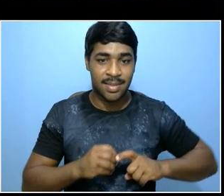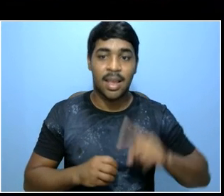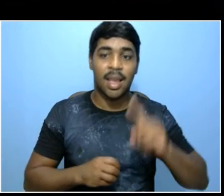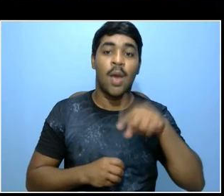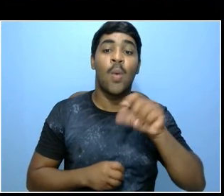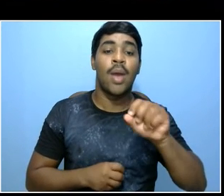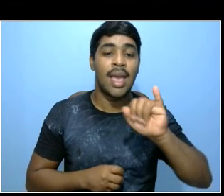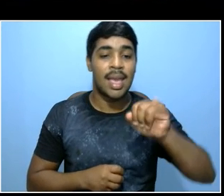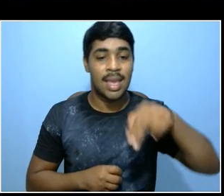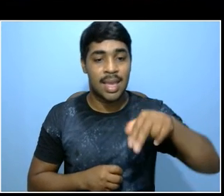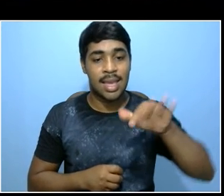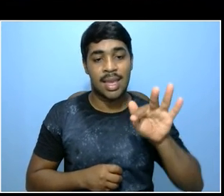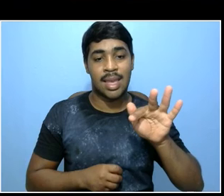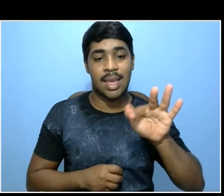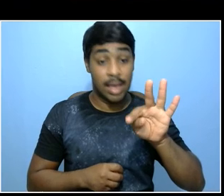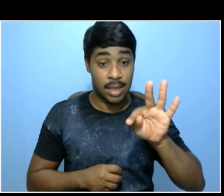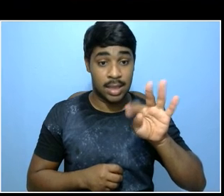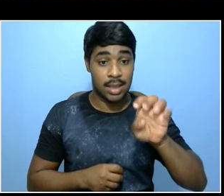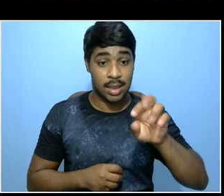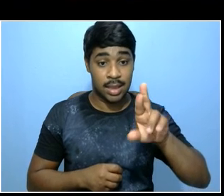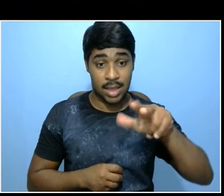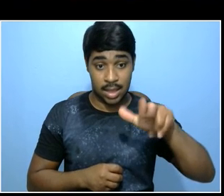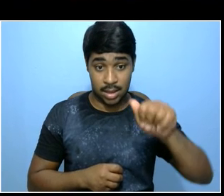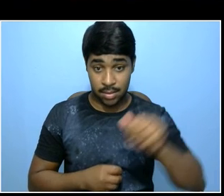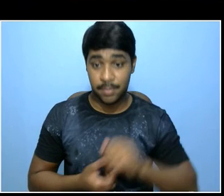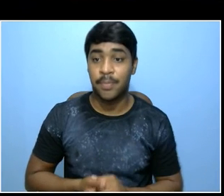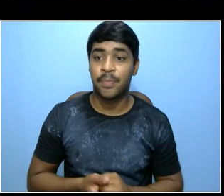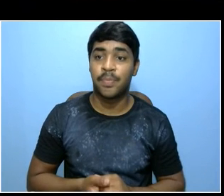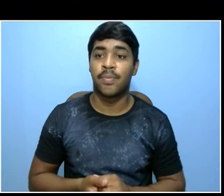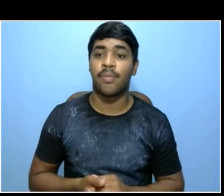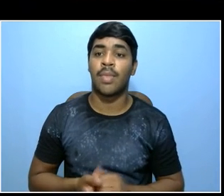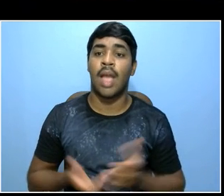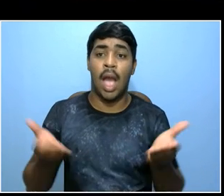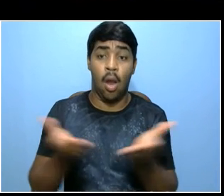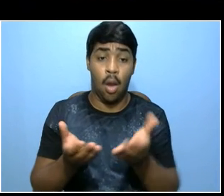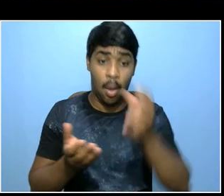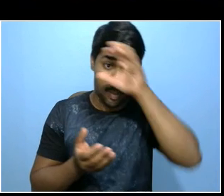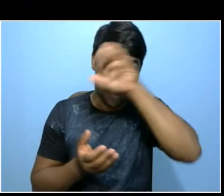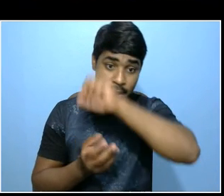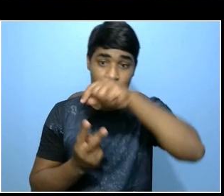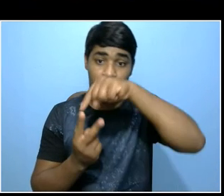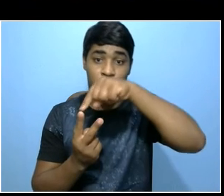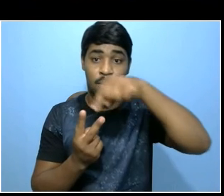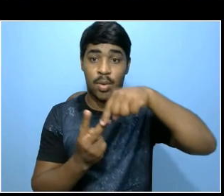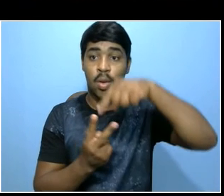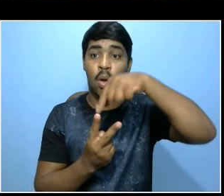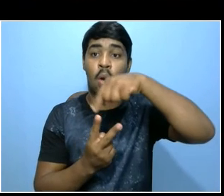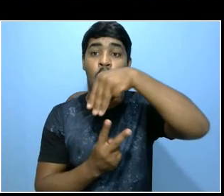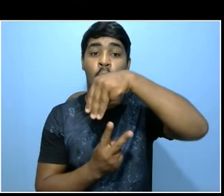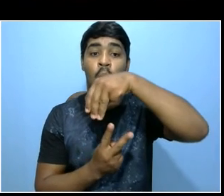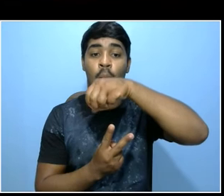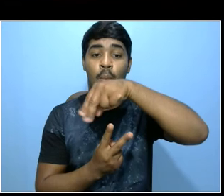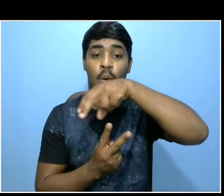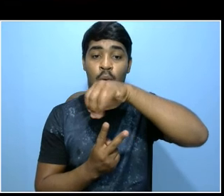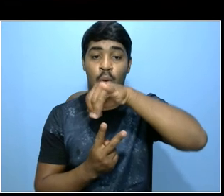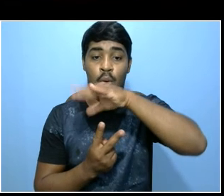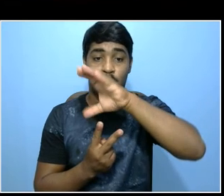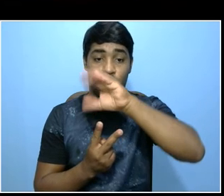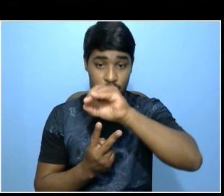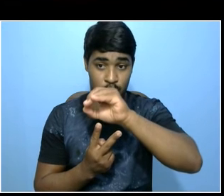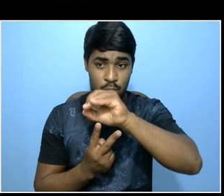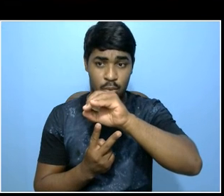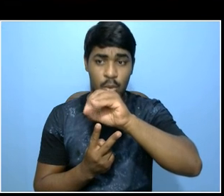interna. Vamos ver agora o que significa um ser monóico e um ser dioico. Quando a gente fala